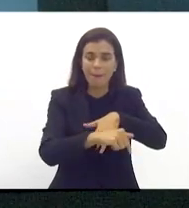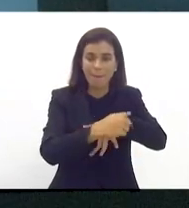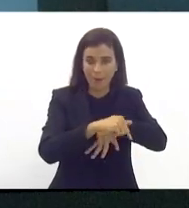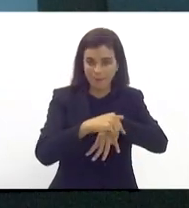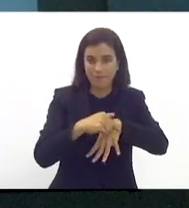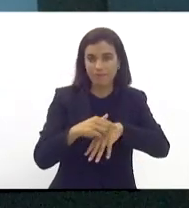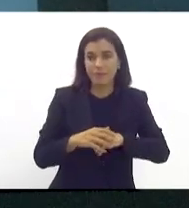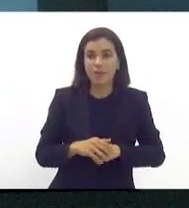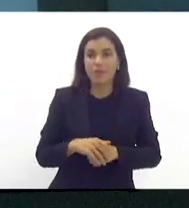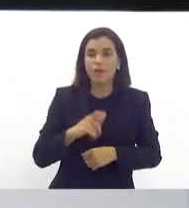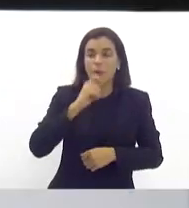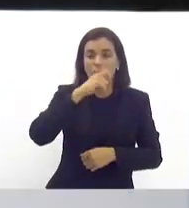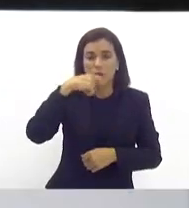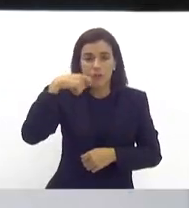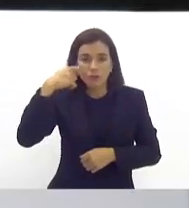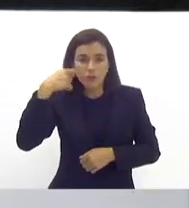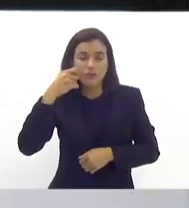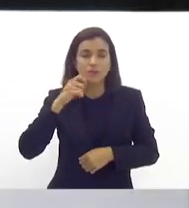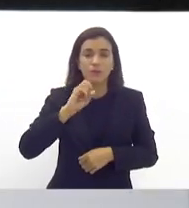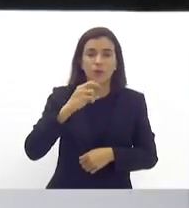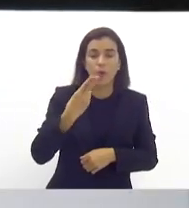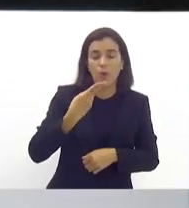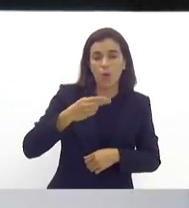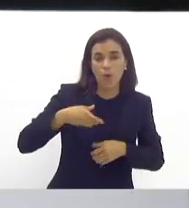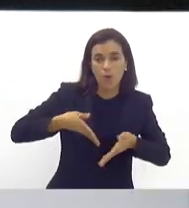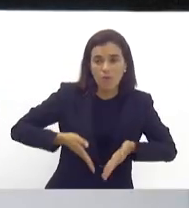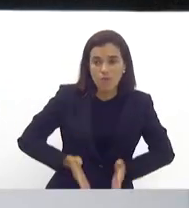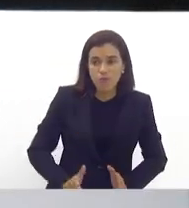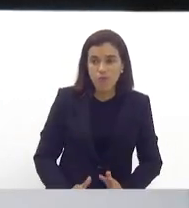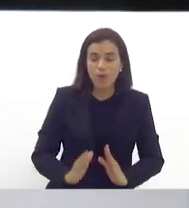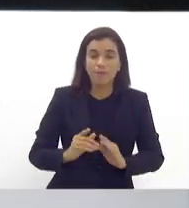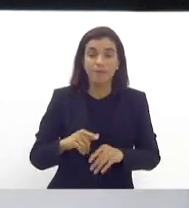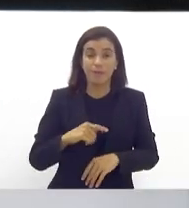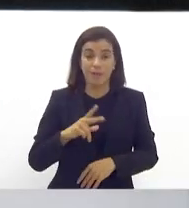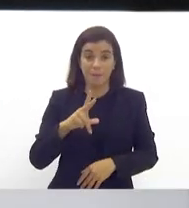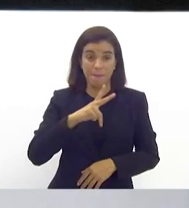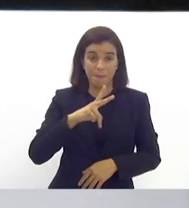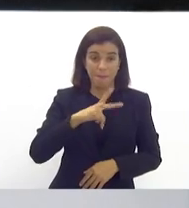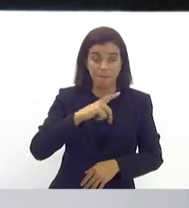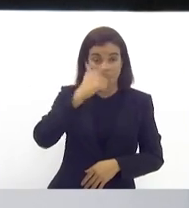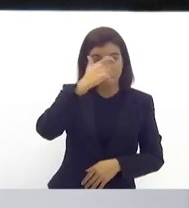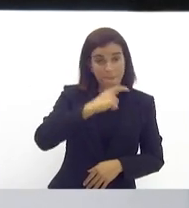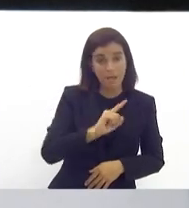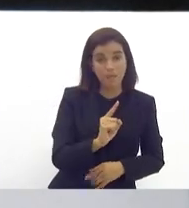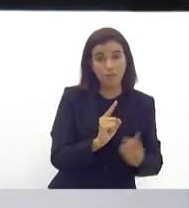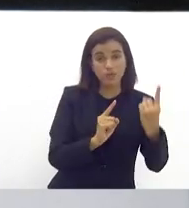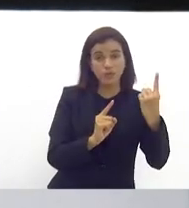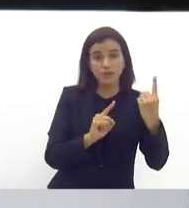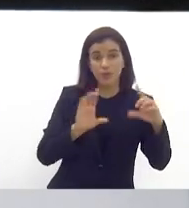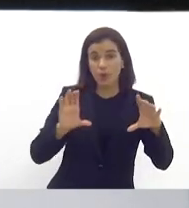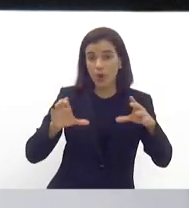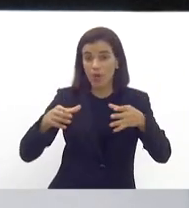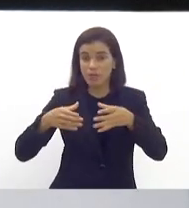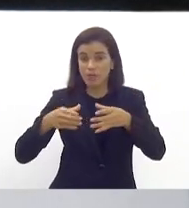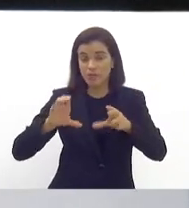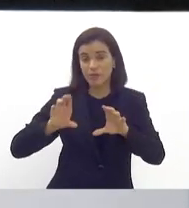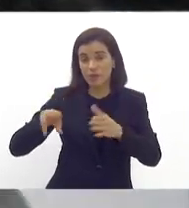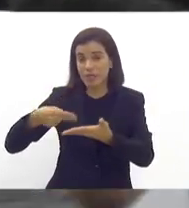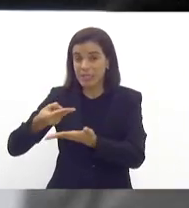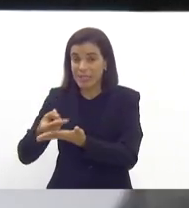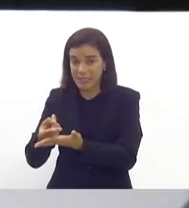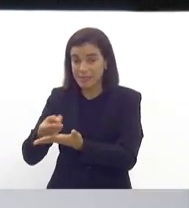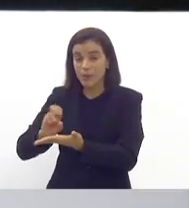Odontologia Obstetrícia sem Odontologia planos individuais coletiv coletivo com internação sem